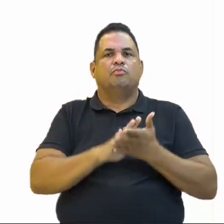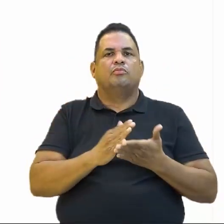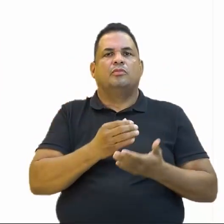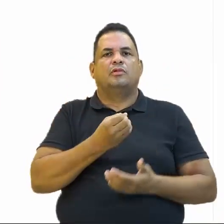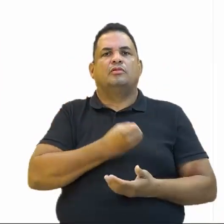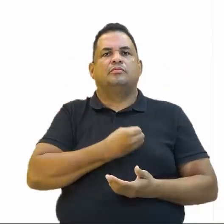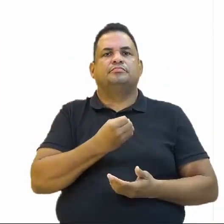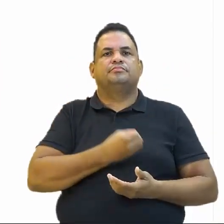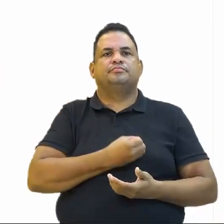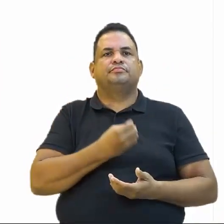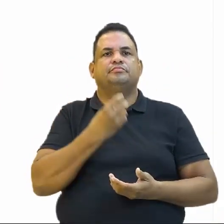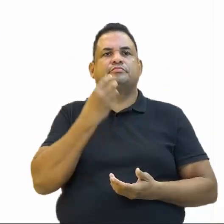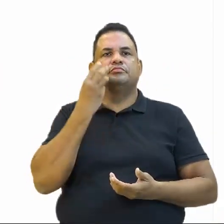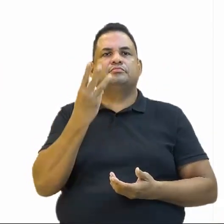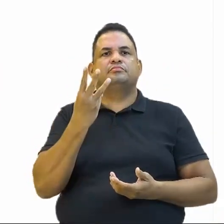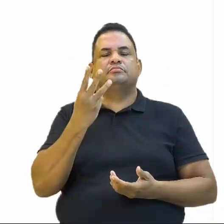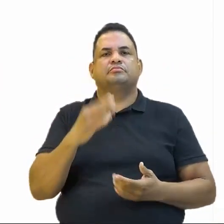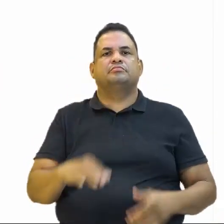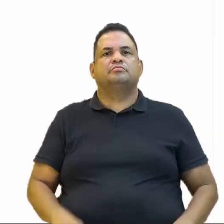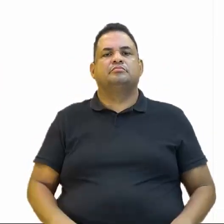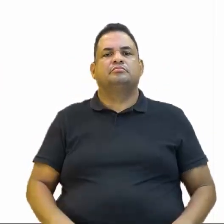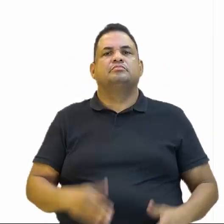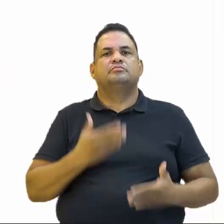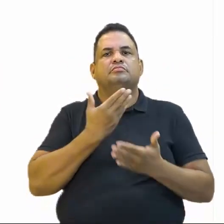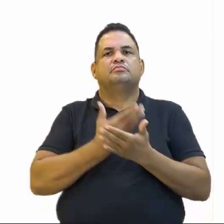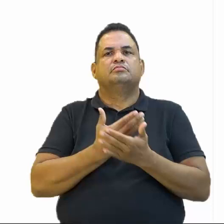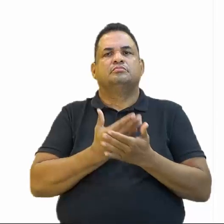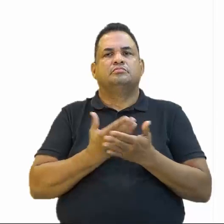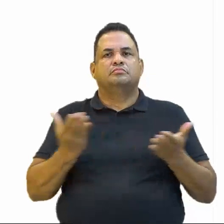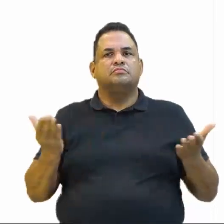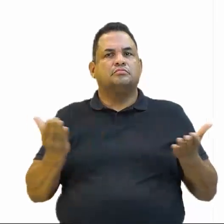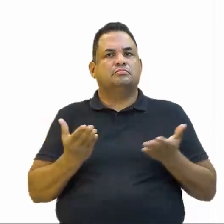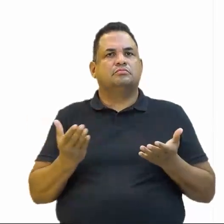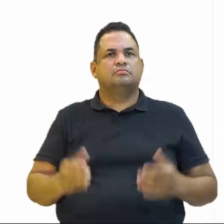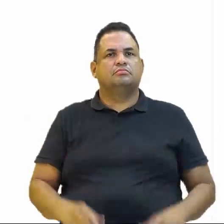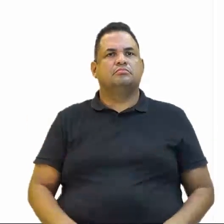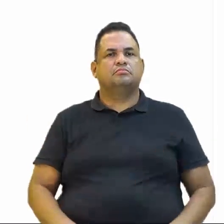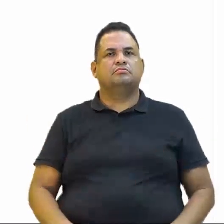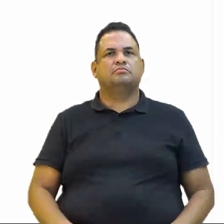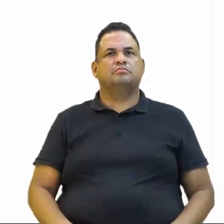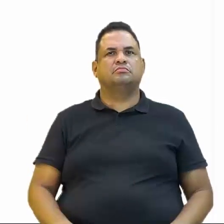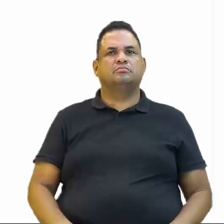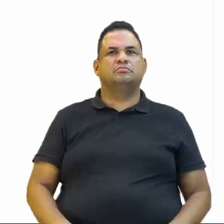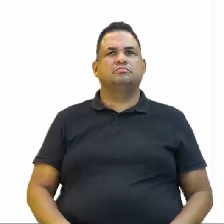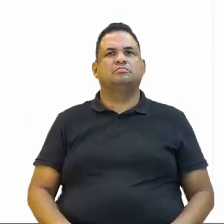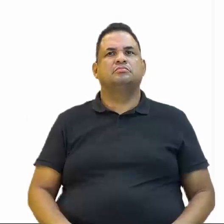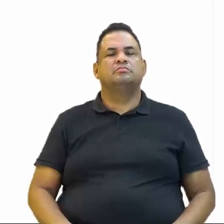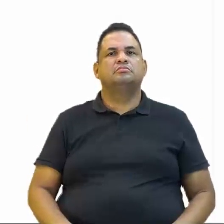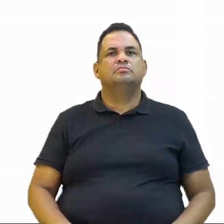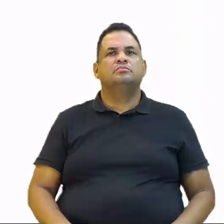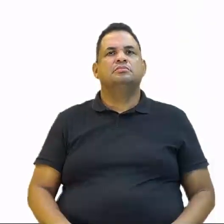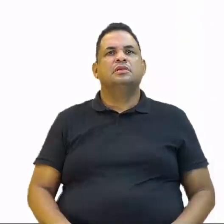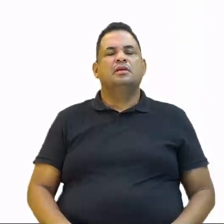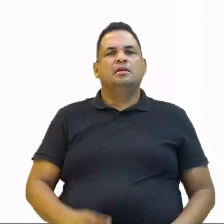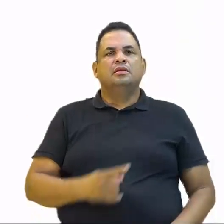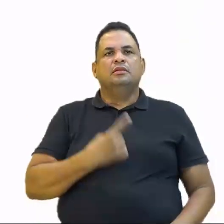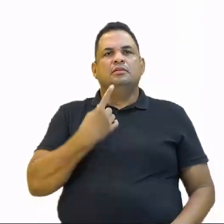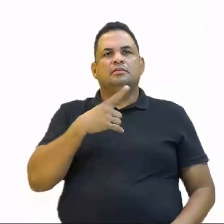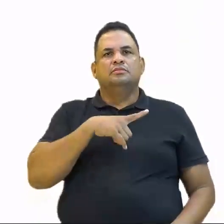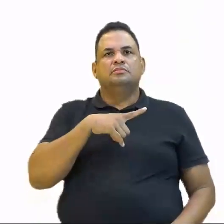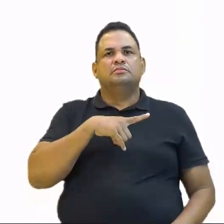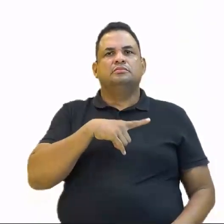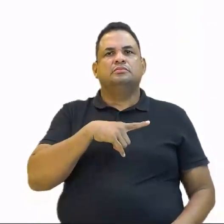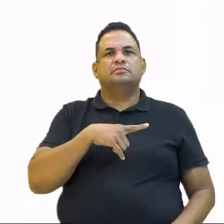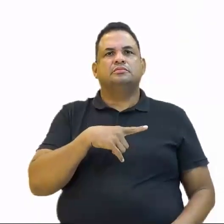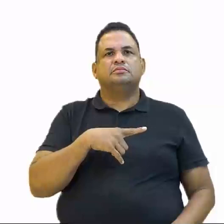de número 3 da nossa aula de hoje. Nessa questão de número 3, nós temos aqui